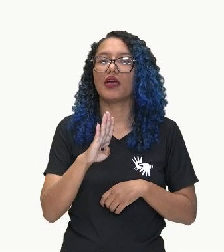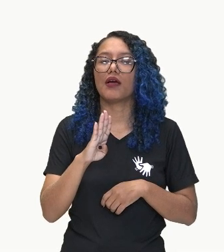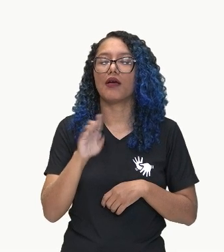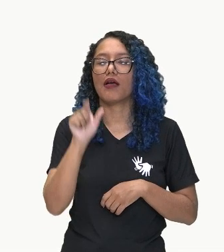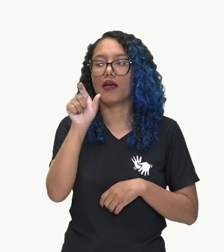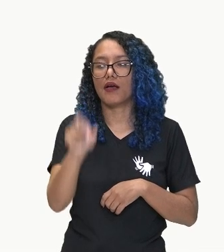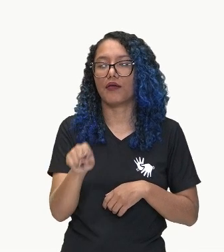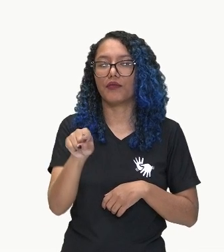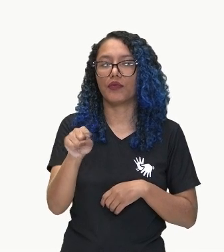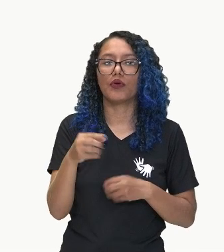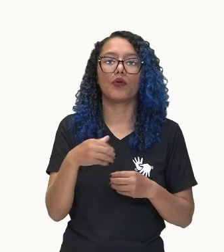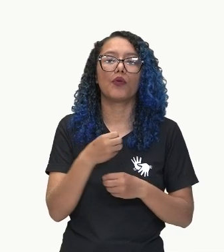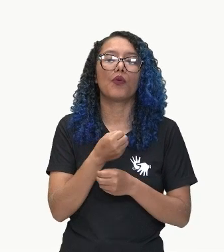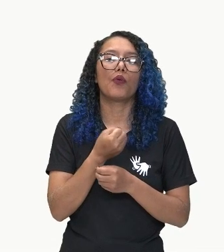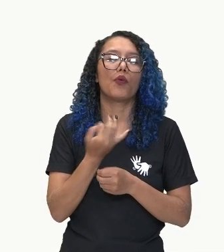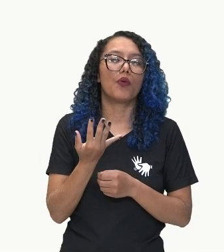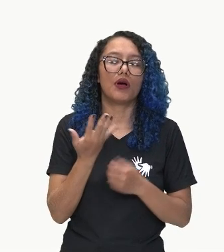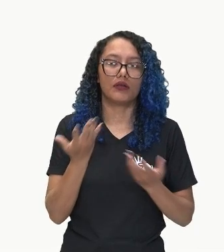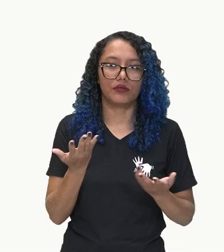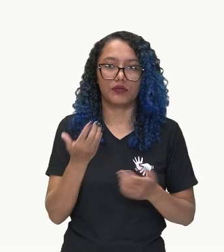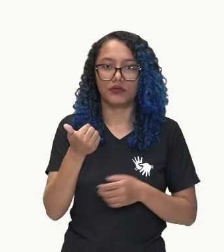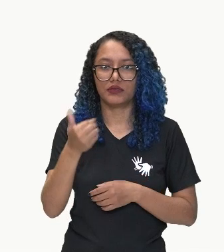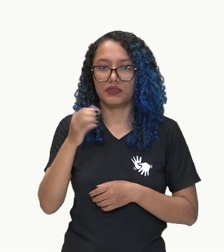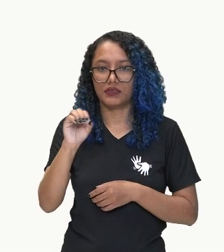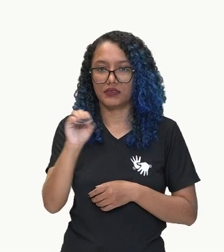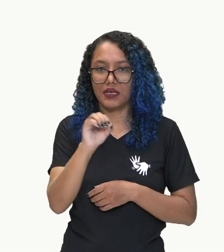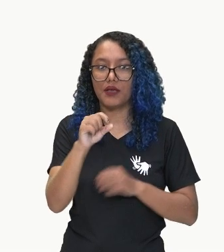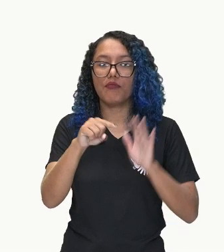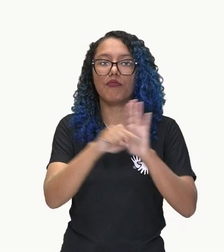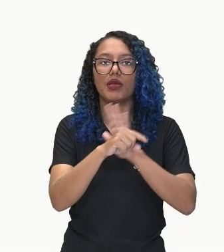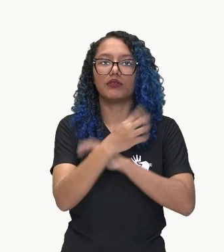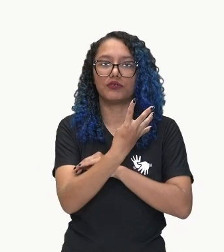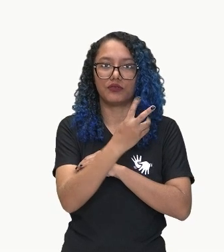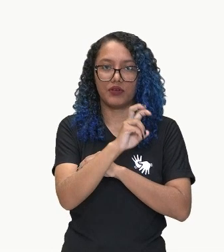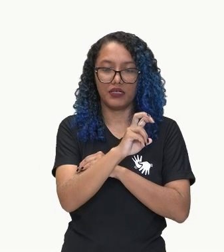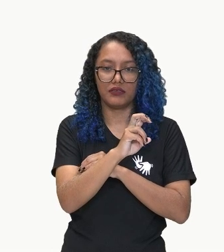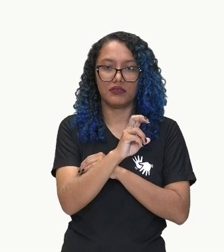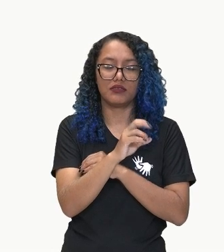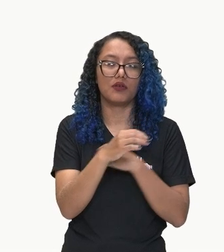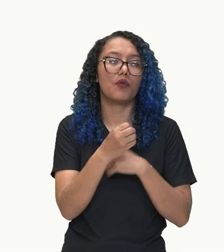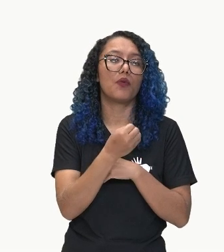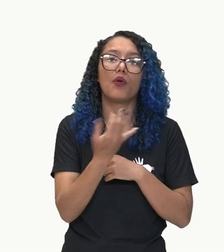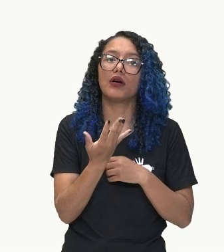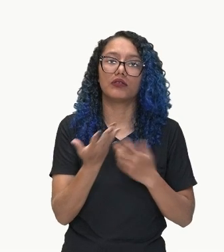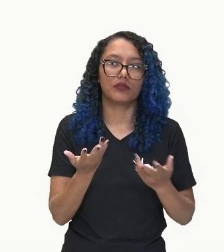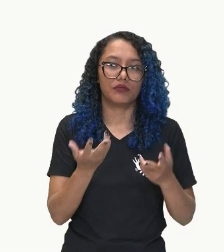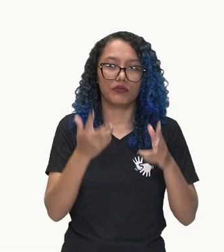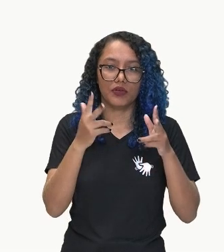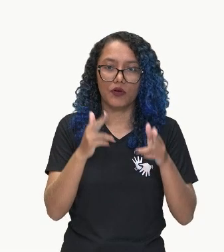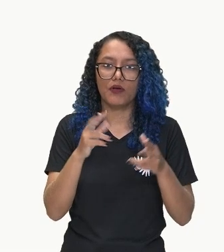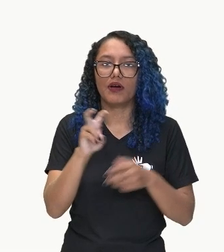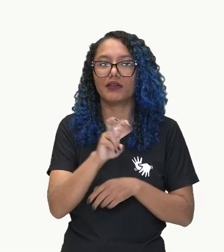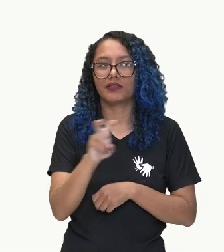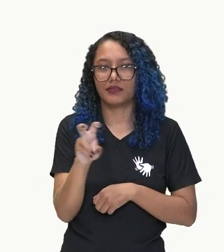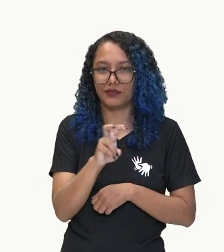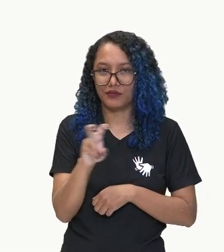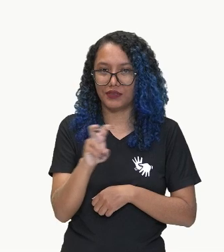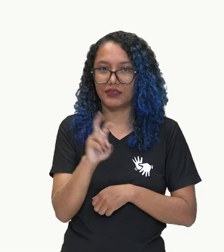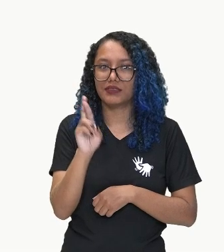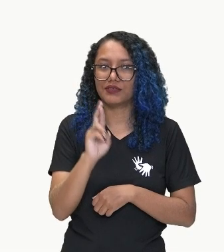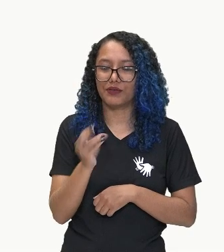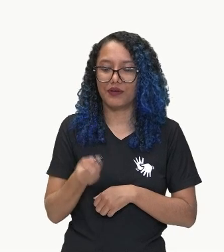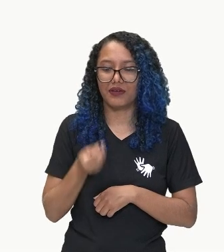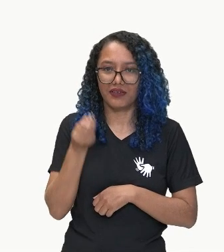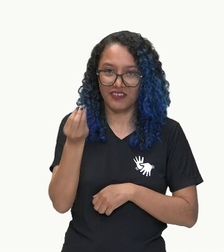100 menos 45, que vai ser 55.